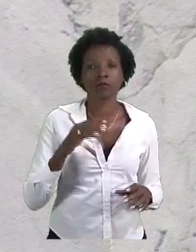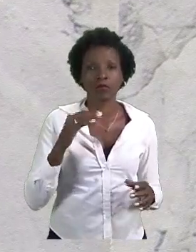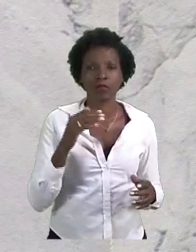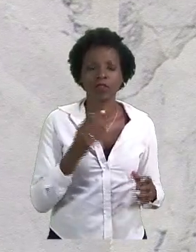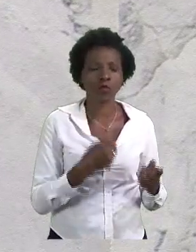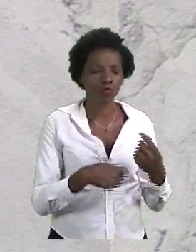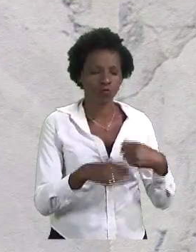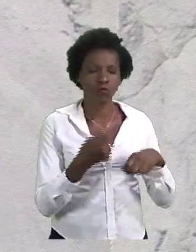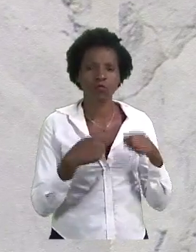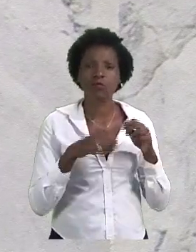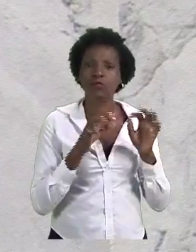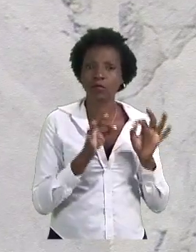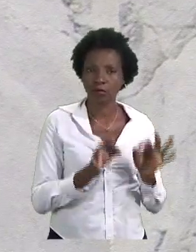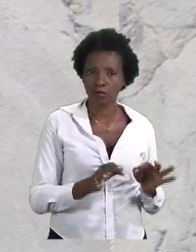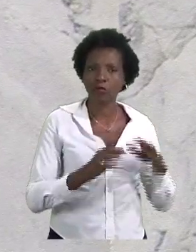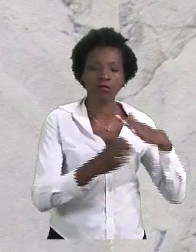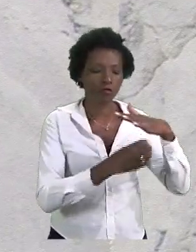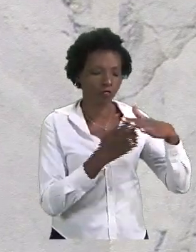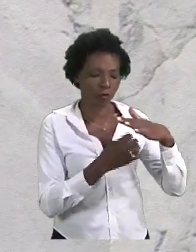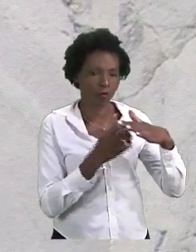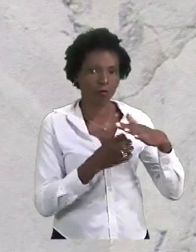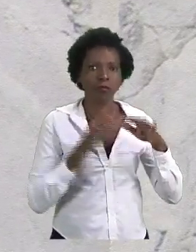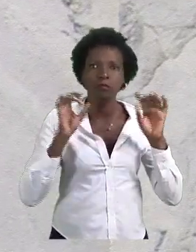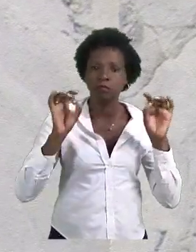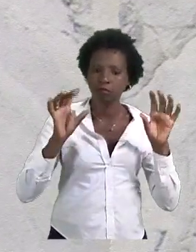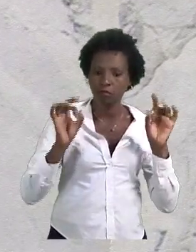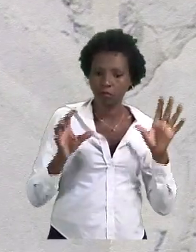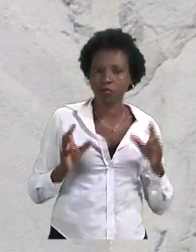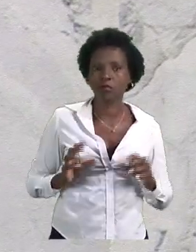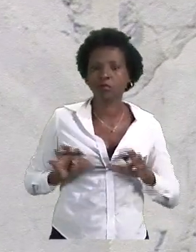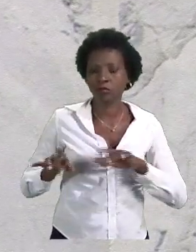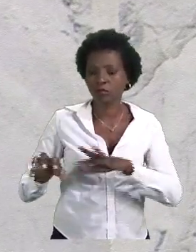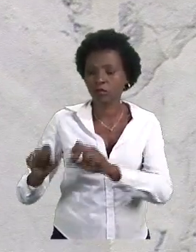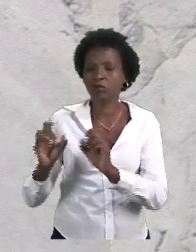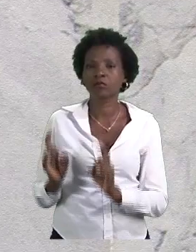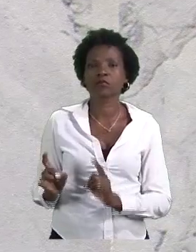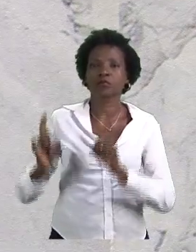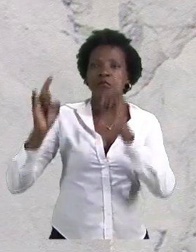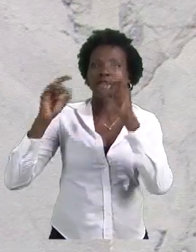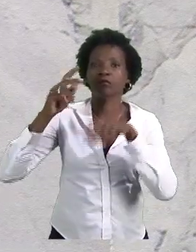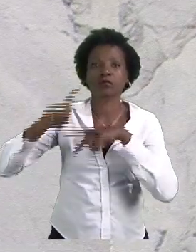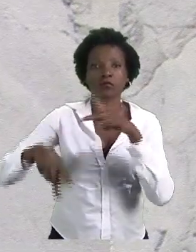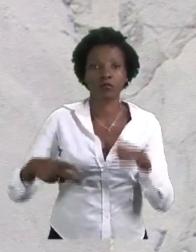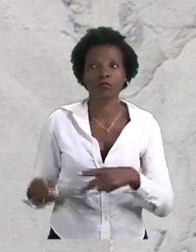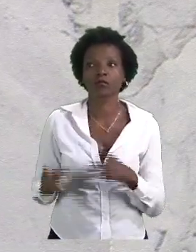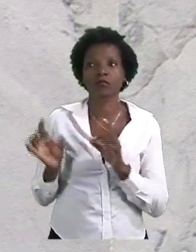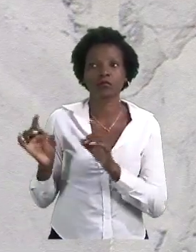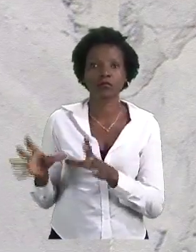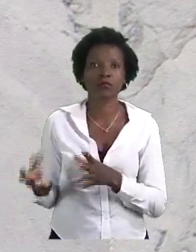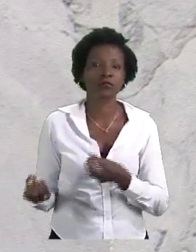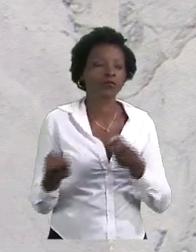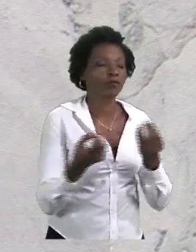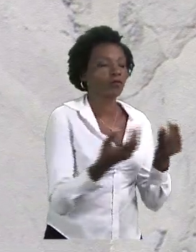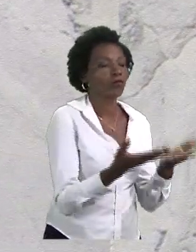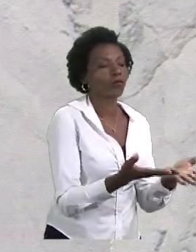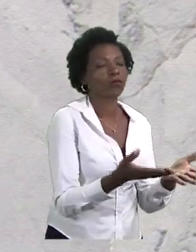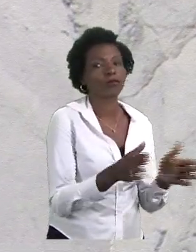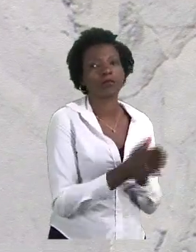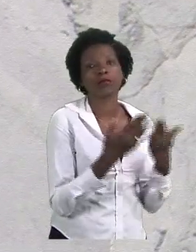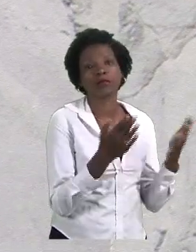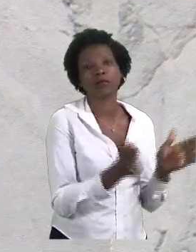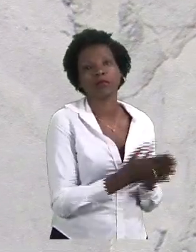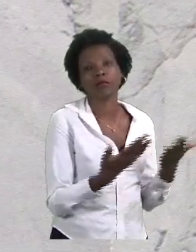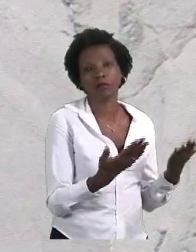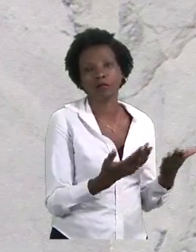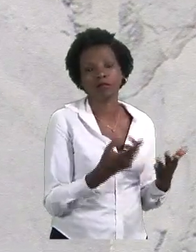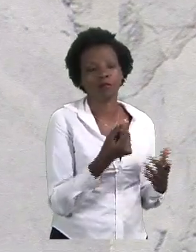uma empresa especializada em ocupar prédios públicos abandonados e oferecê-los a clientes pobres, por um aluguel